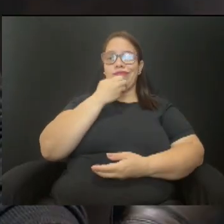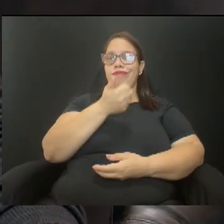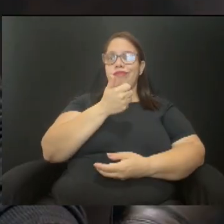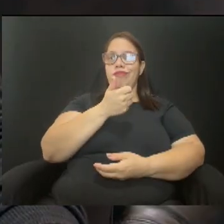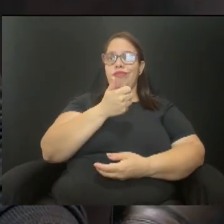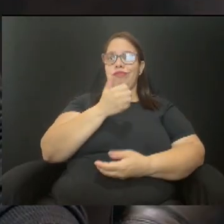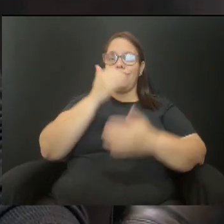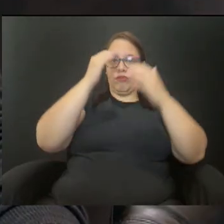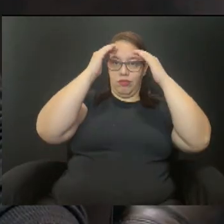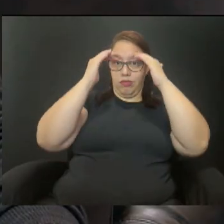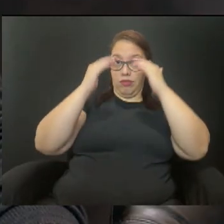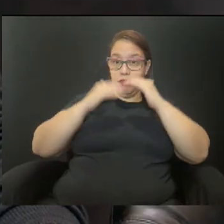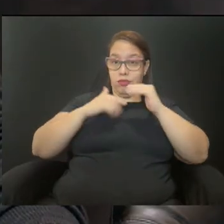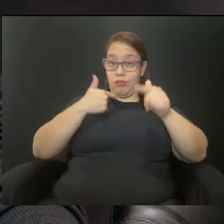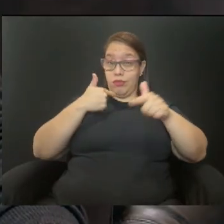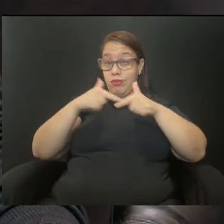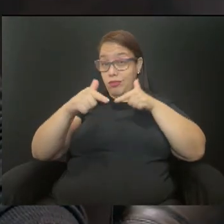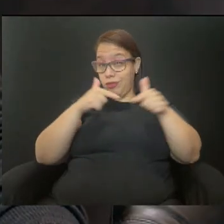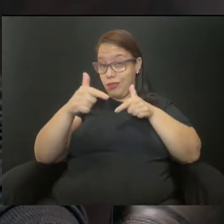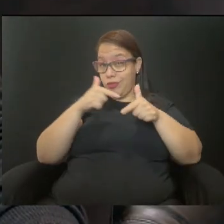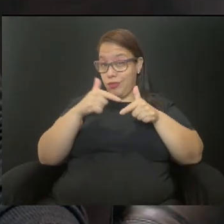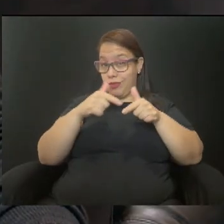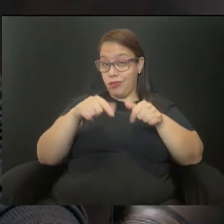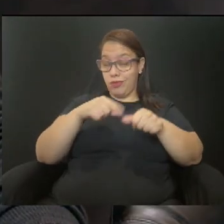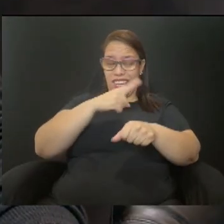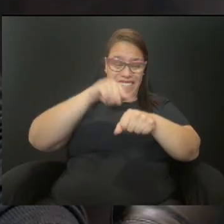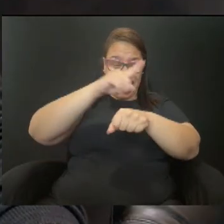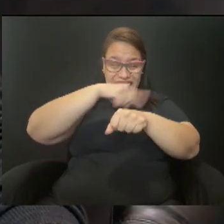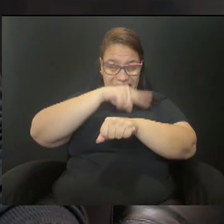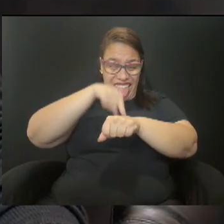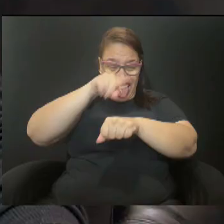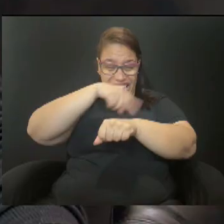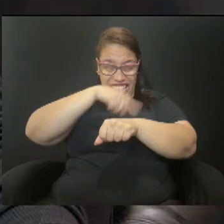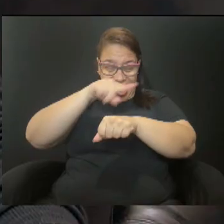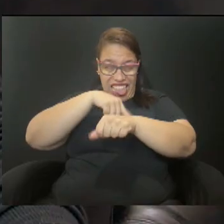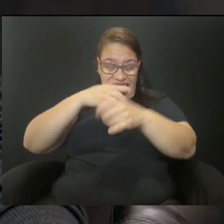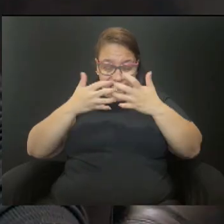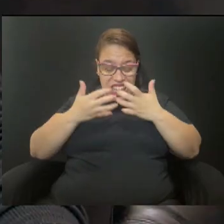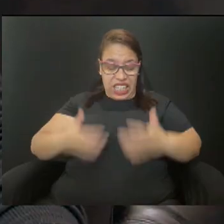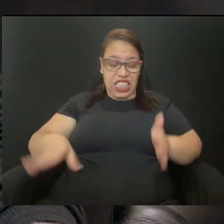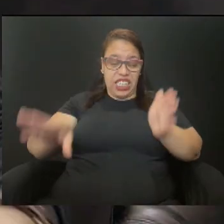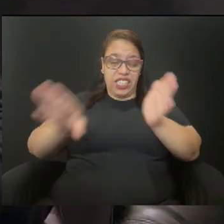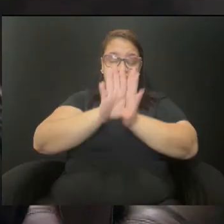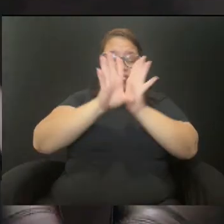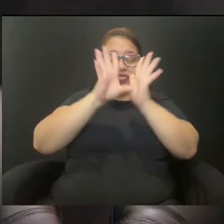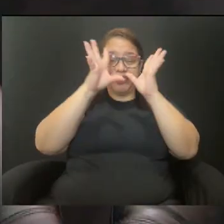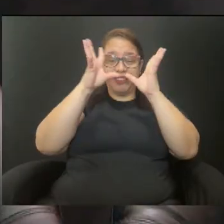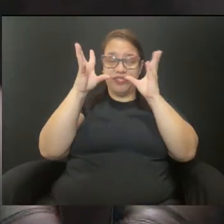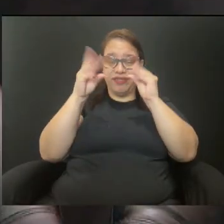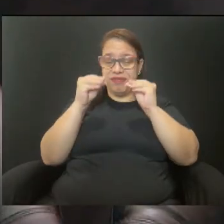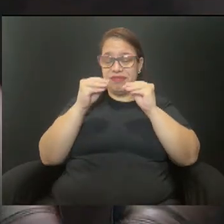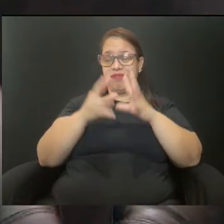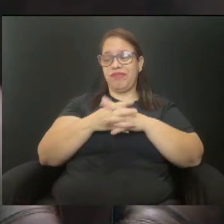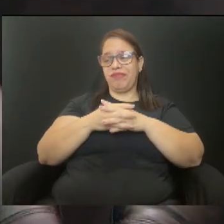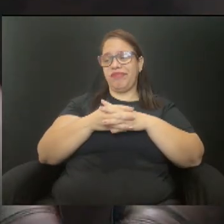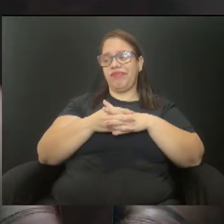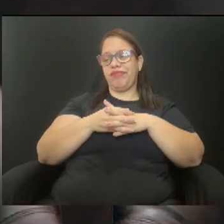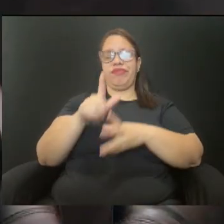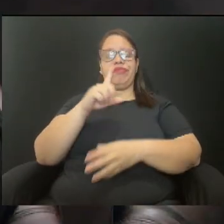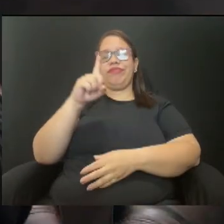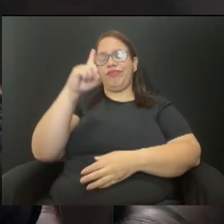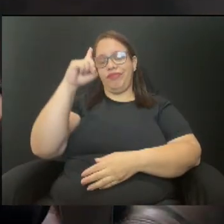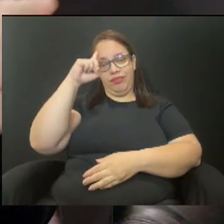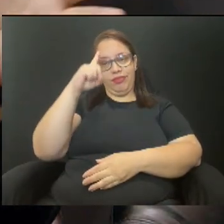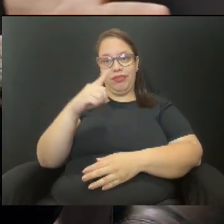que trabalhar jornadas exaustivas, de cedo até o final da noite. Então, não é definir padrões, CLT é